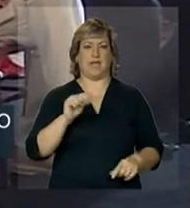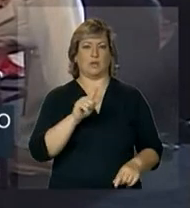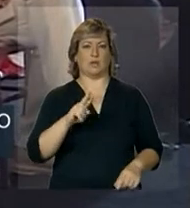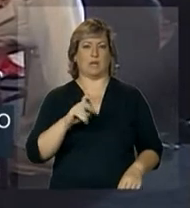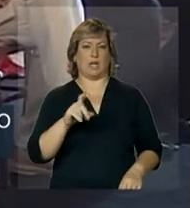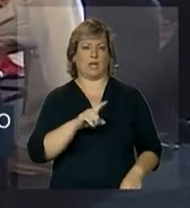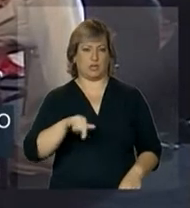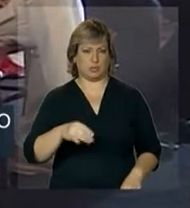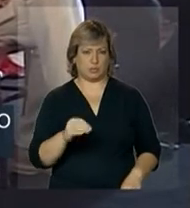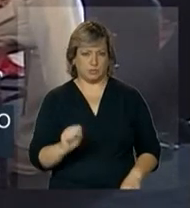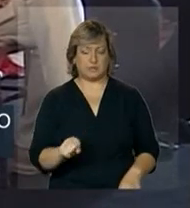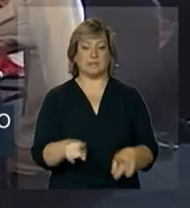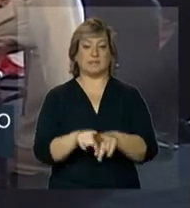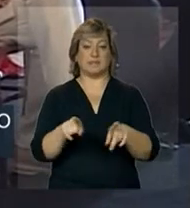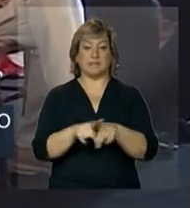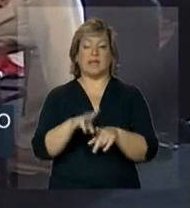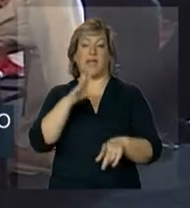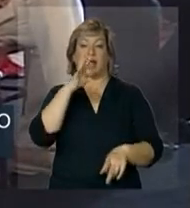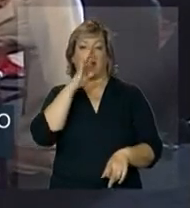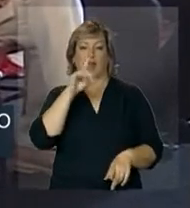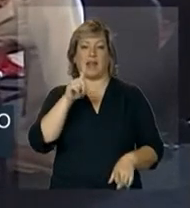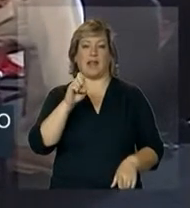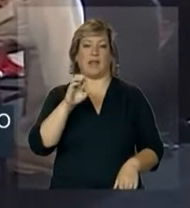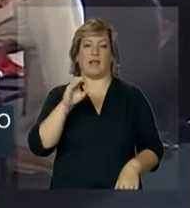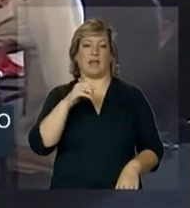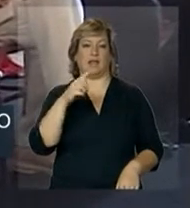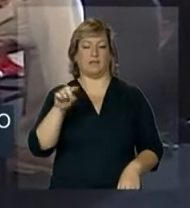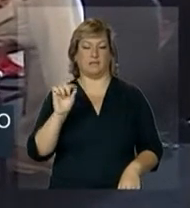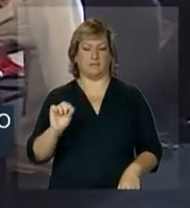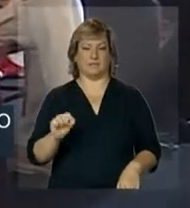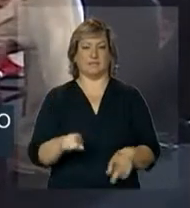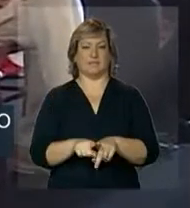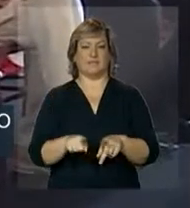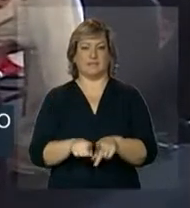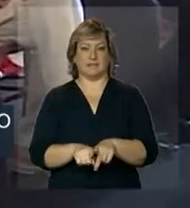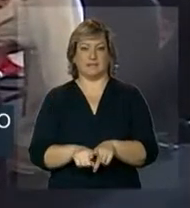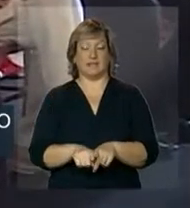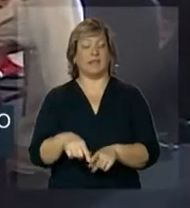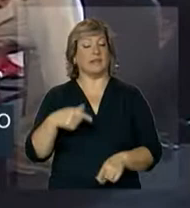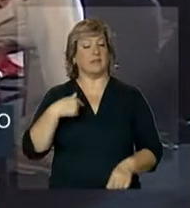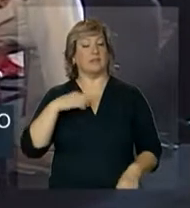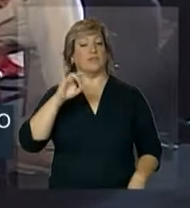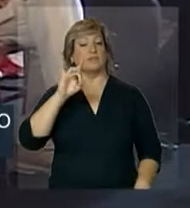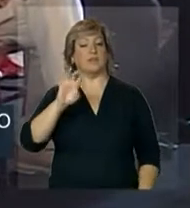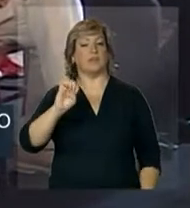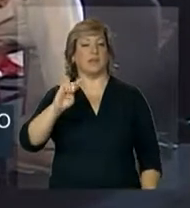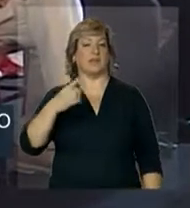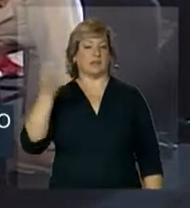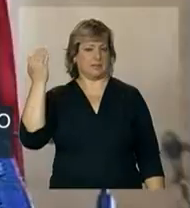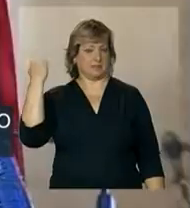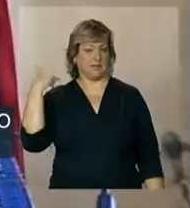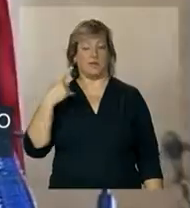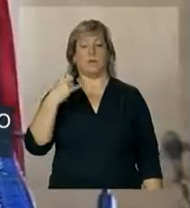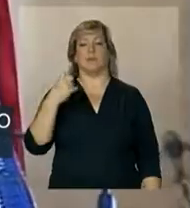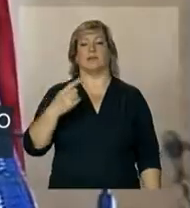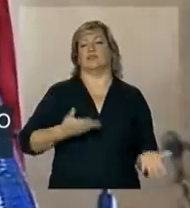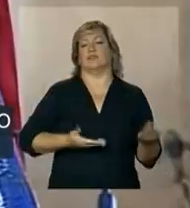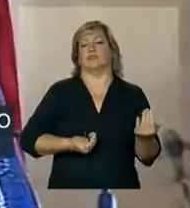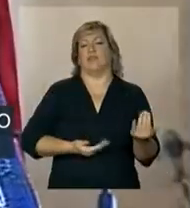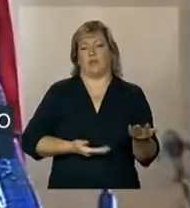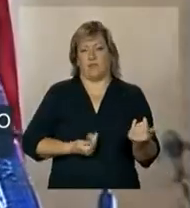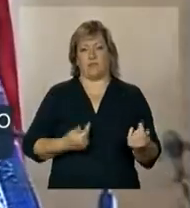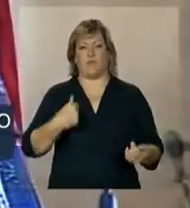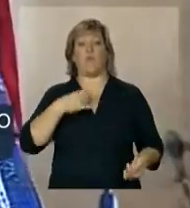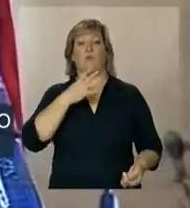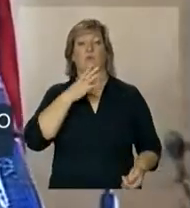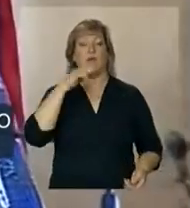também encantada com os leões. Eu apenas era uma jovem, eu conheci